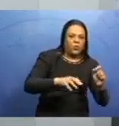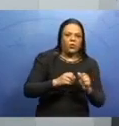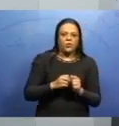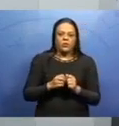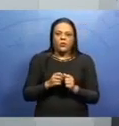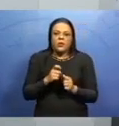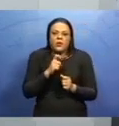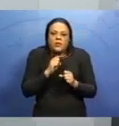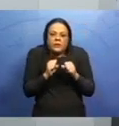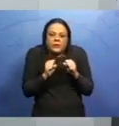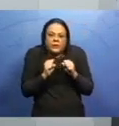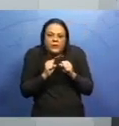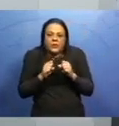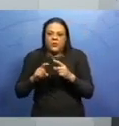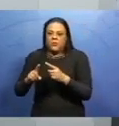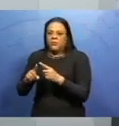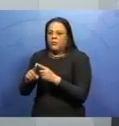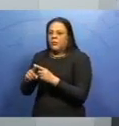inverno,